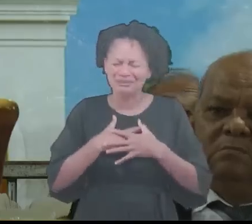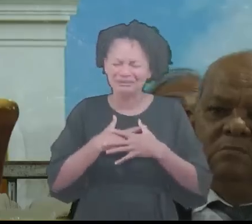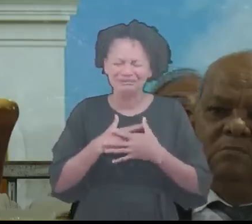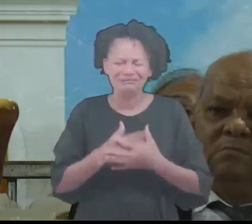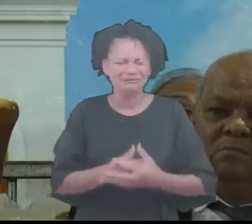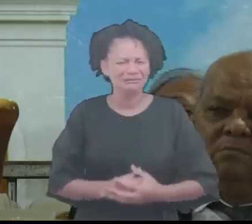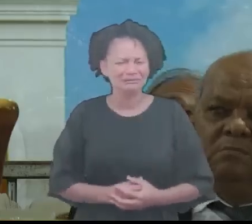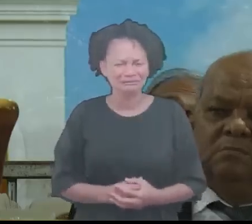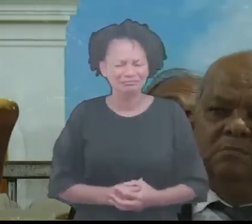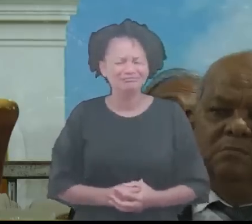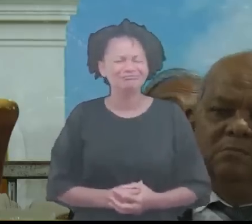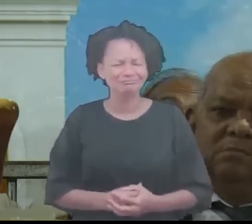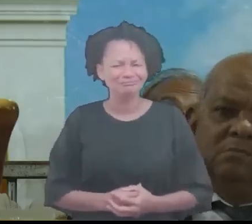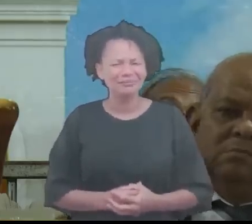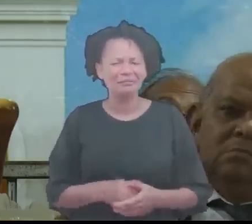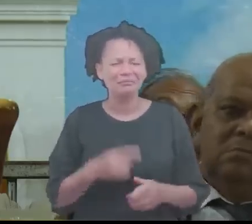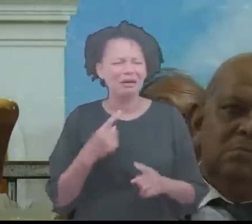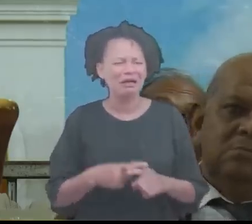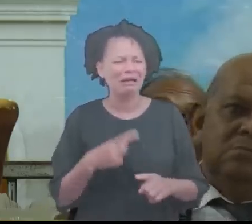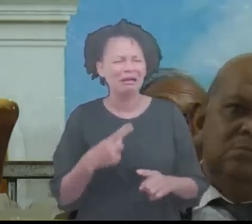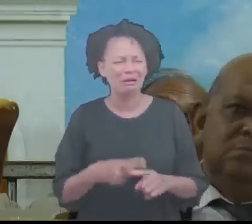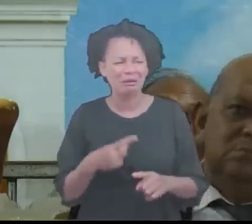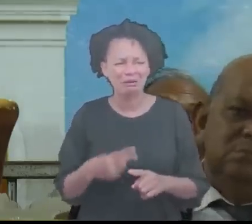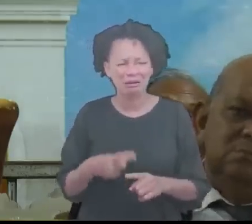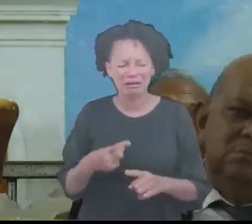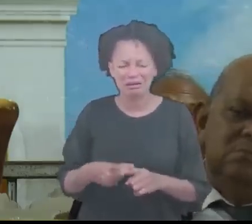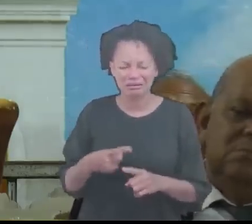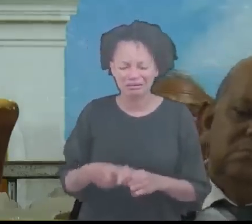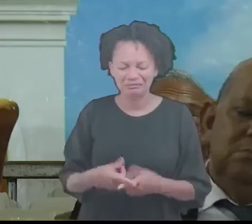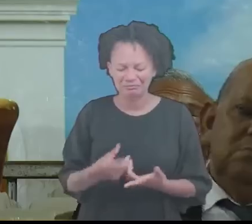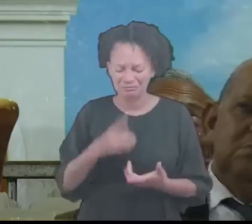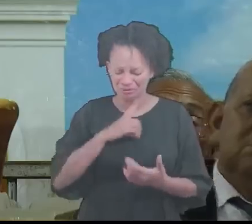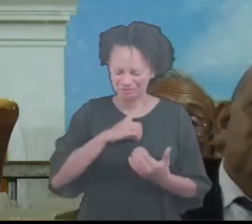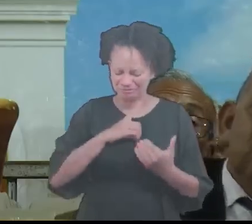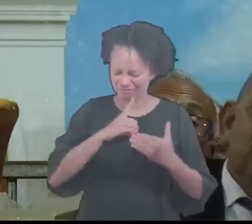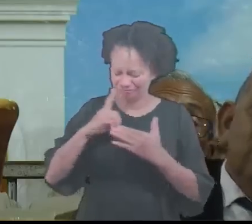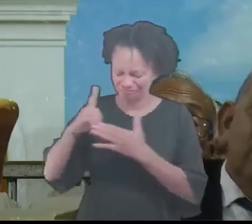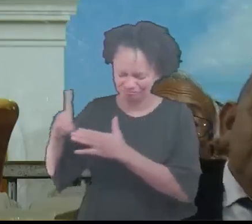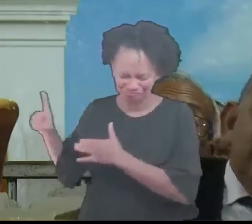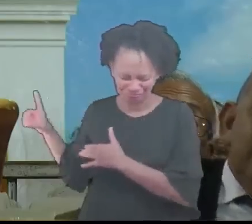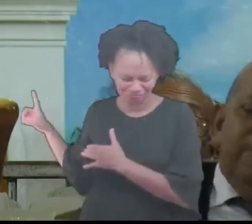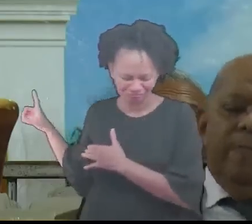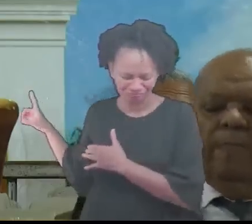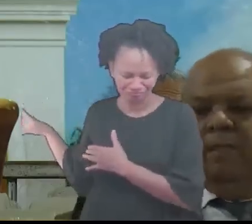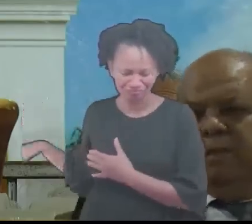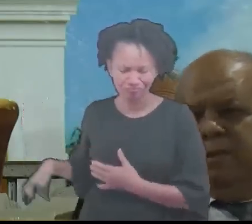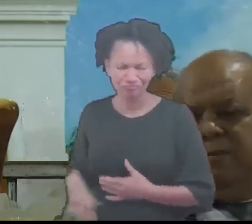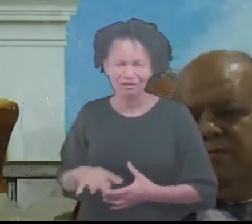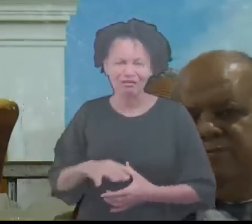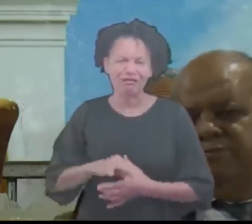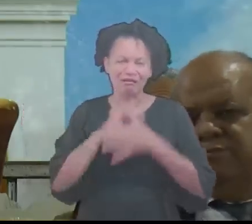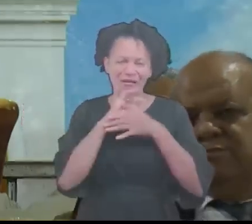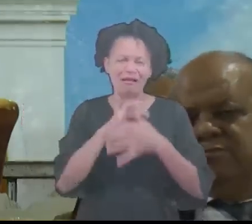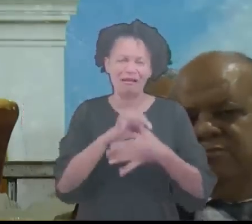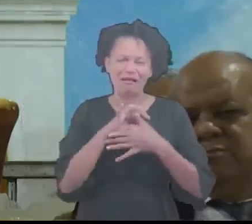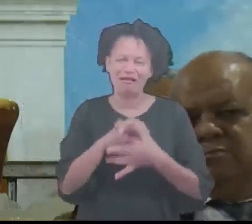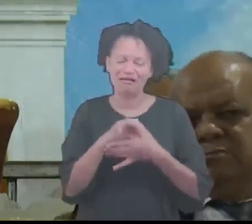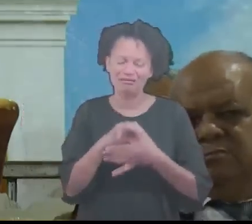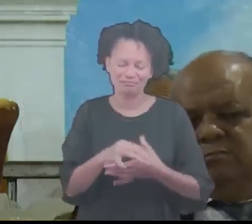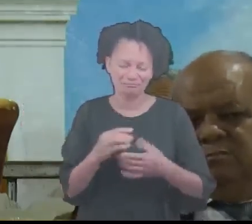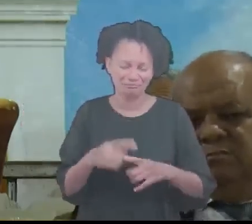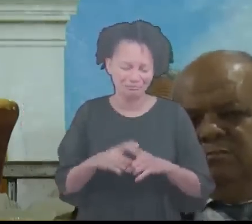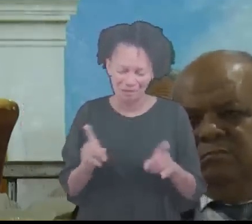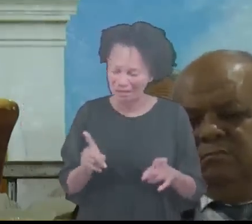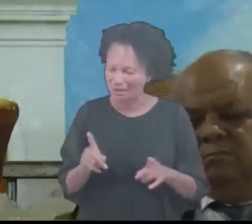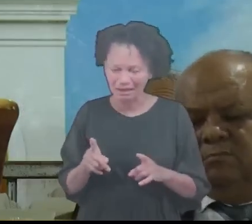Palavrão. Por quê? Porque ele deixou o saquitel de mirra da igreja. Mas o saquitel de mirra não é